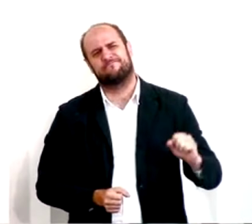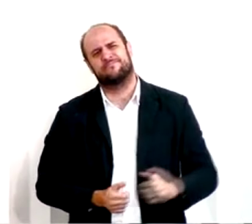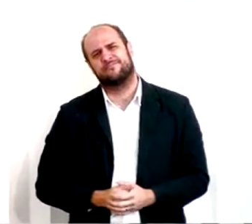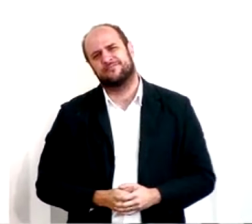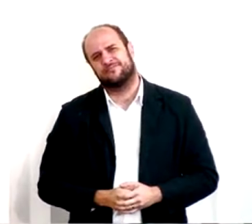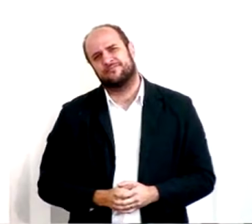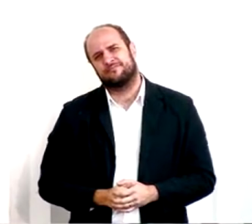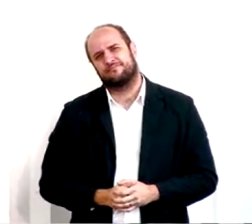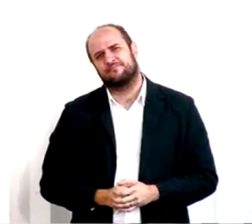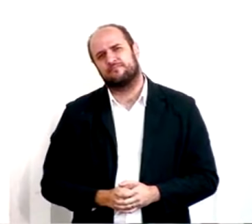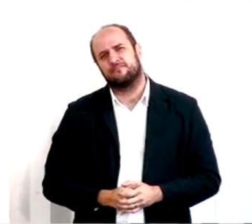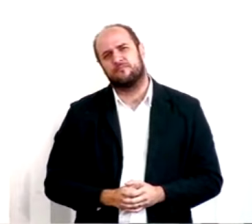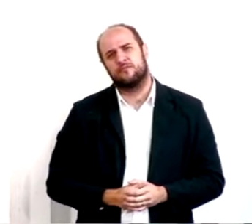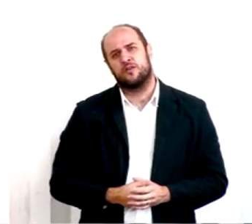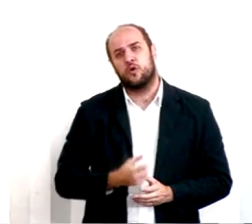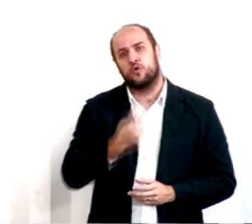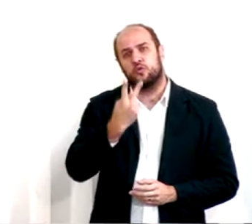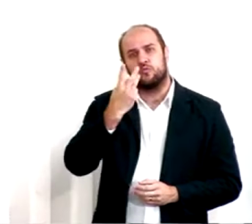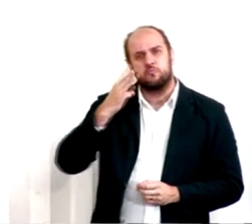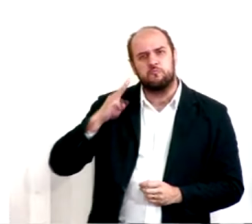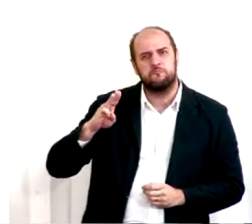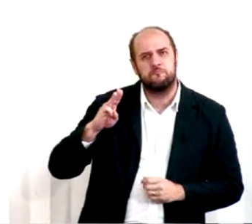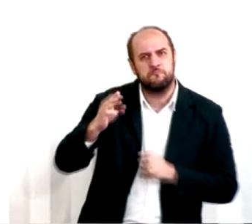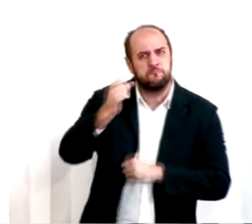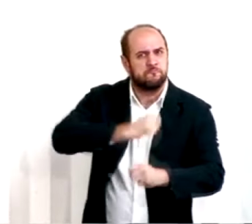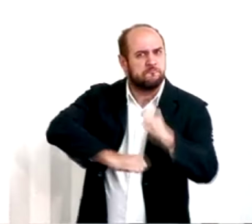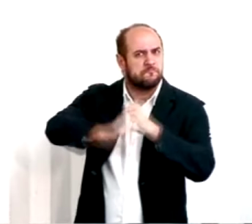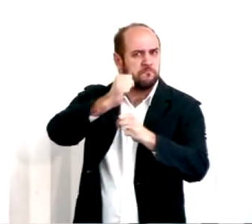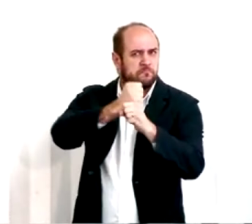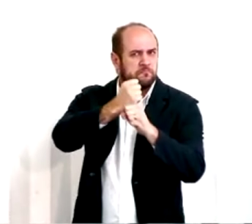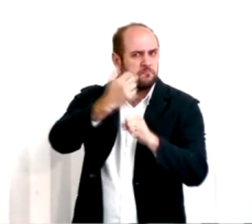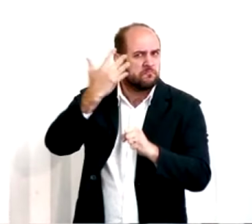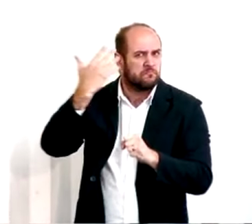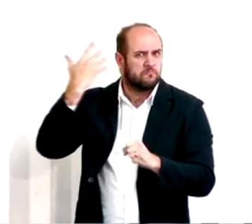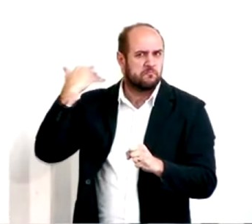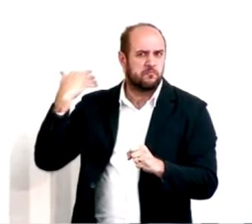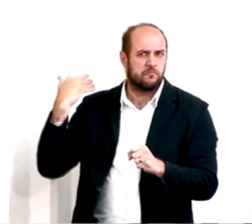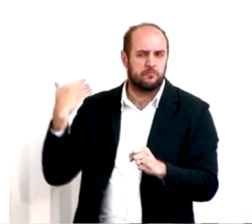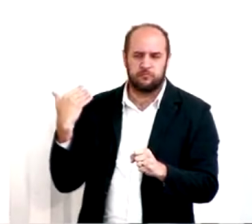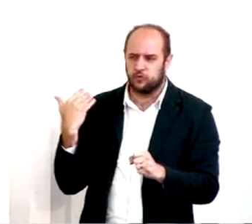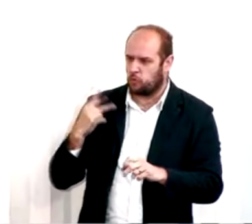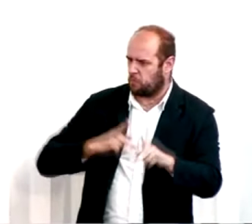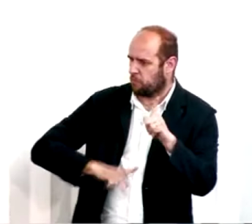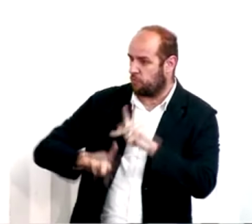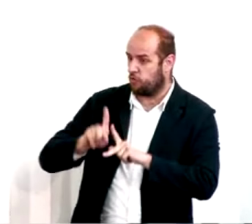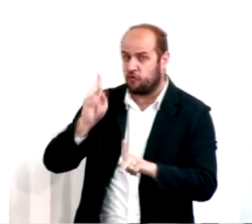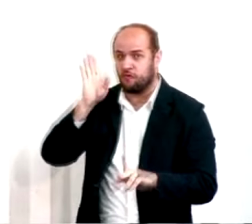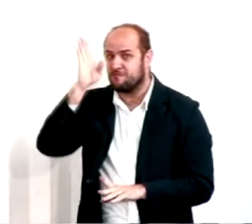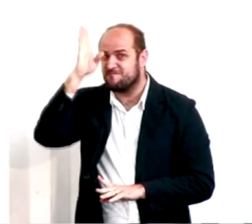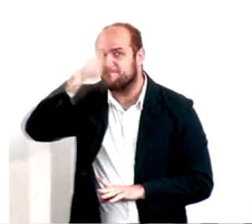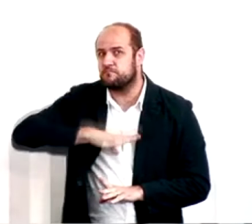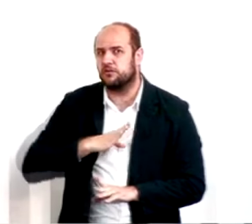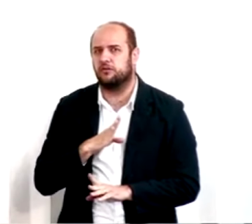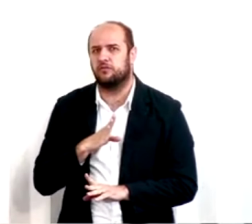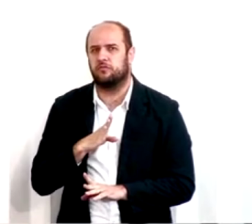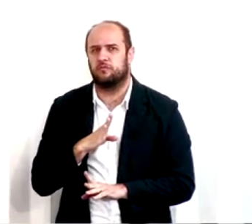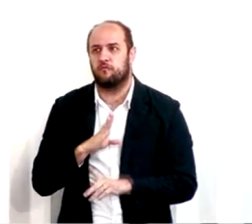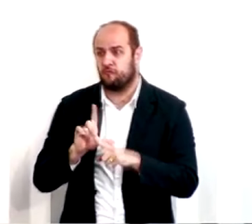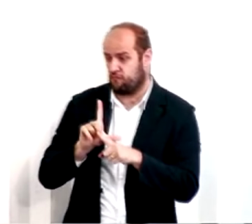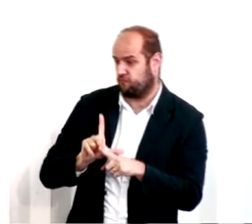há 2 mil anos um povo depravado um povo que quer fugir da